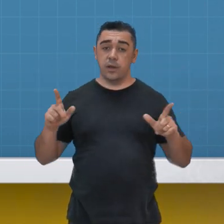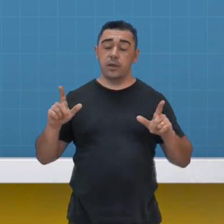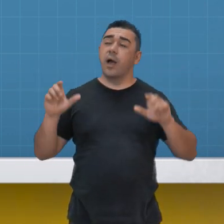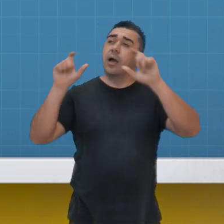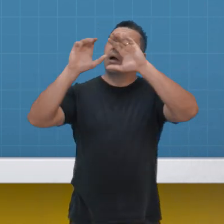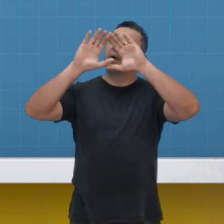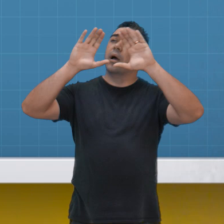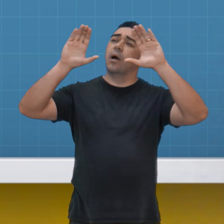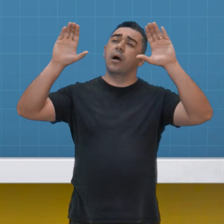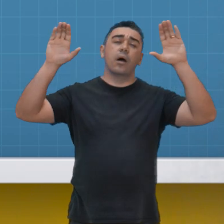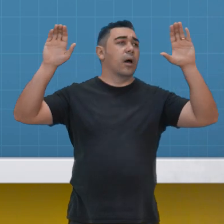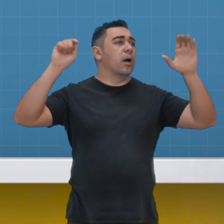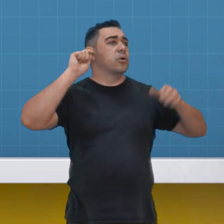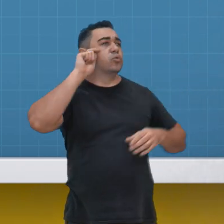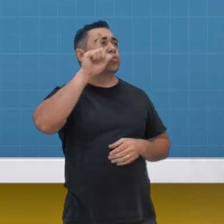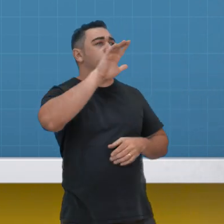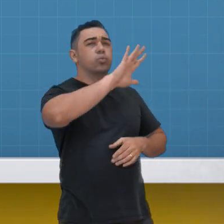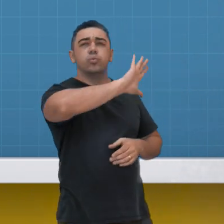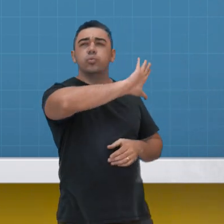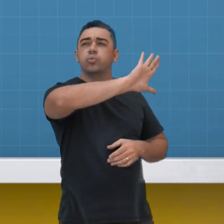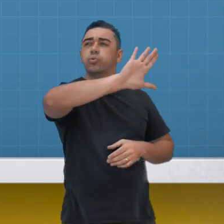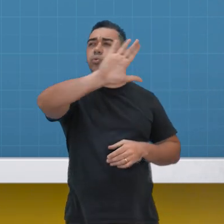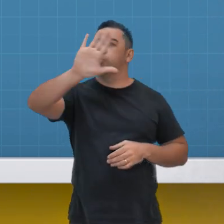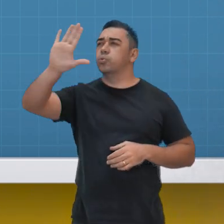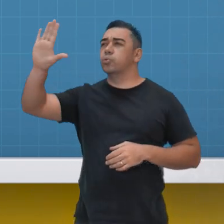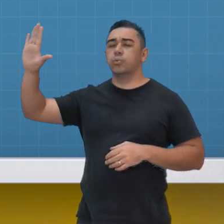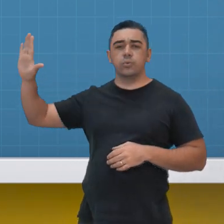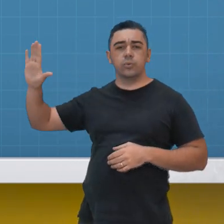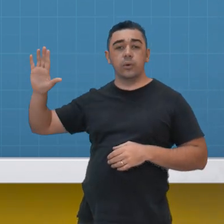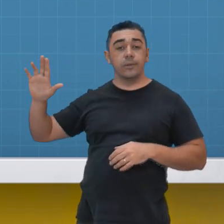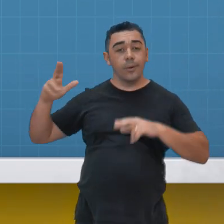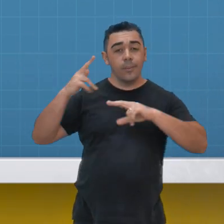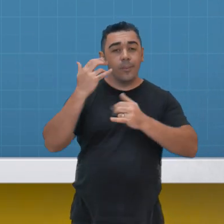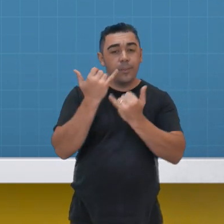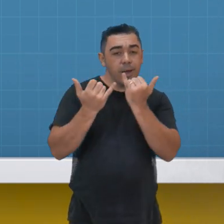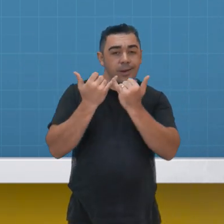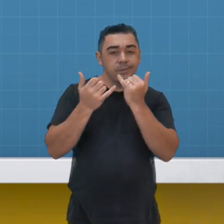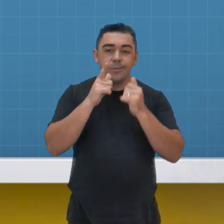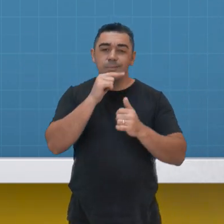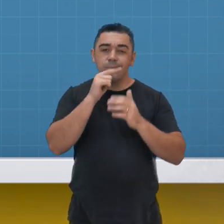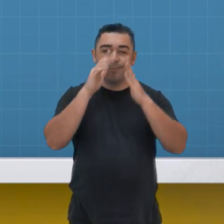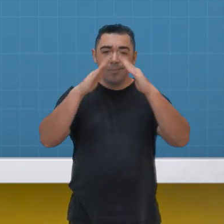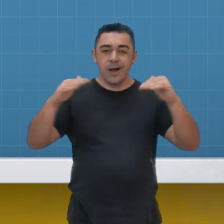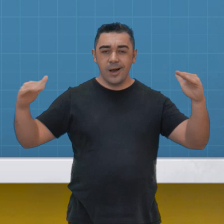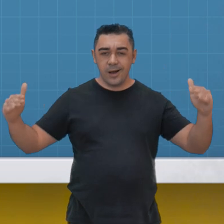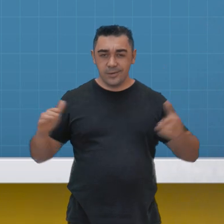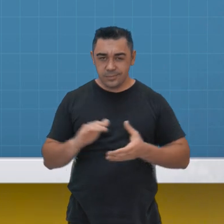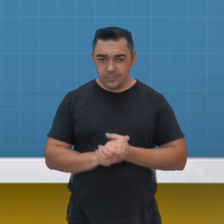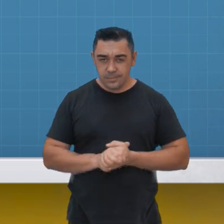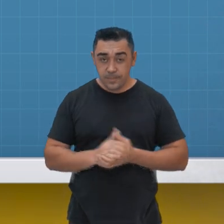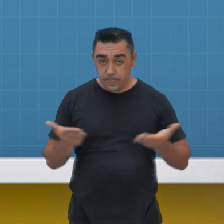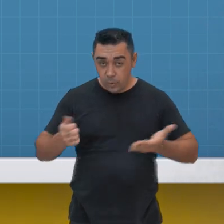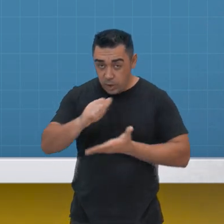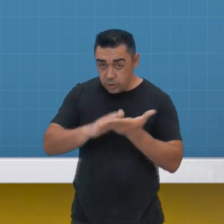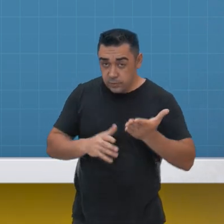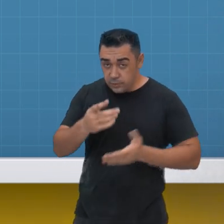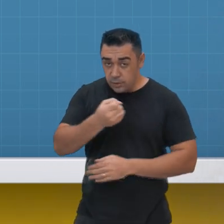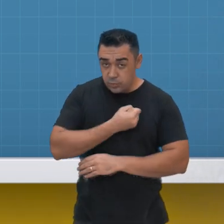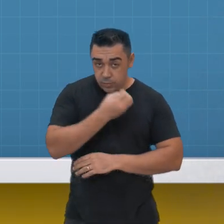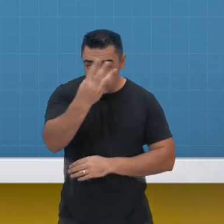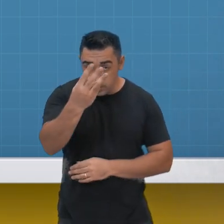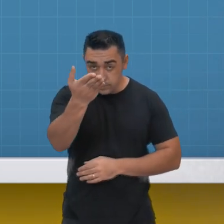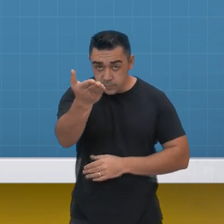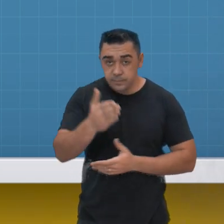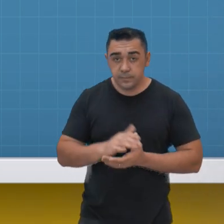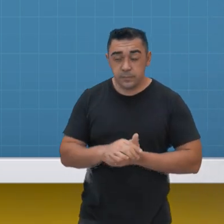Costa falou isso, o céu é o mar de Brasília, ok? Muito bem, exercício número